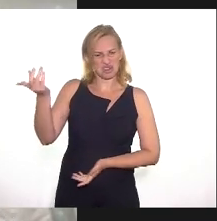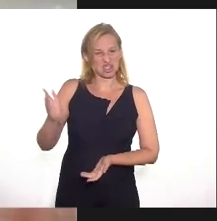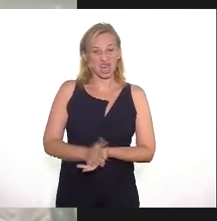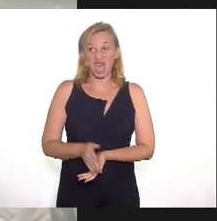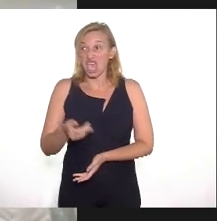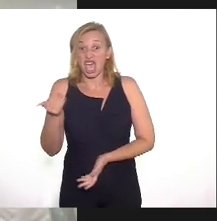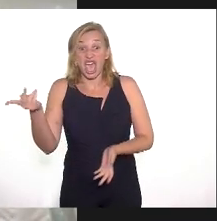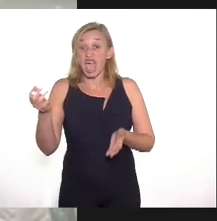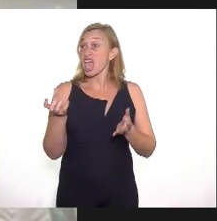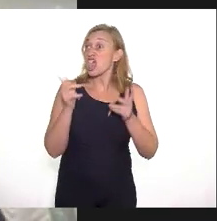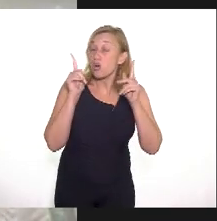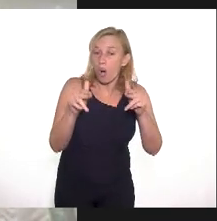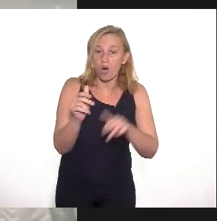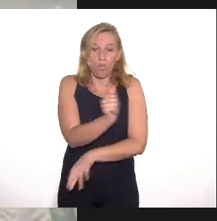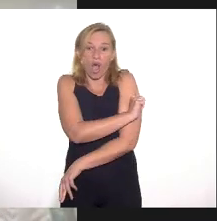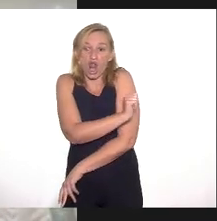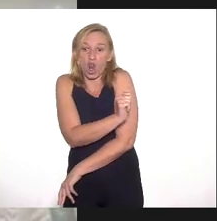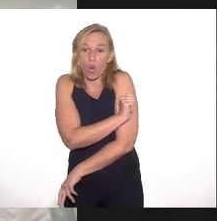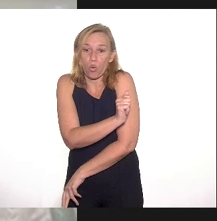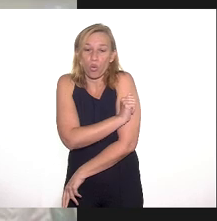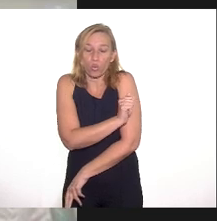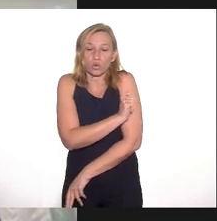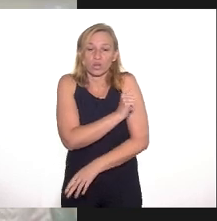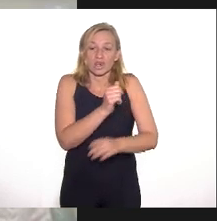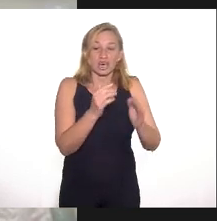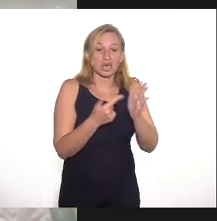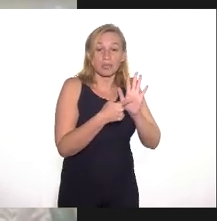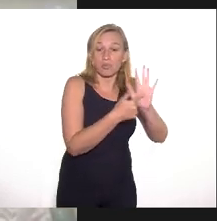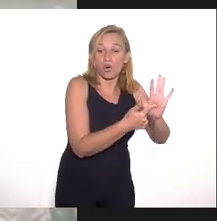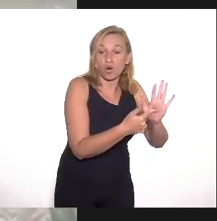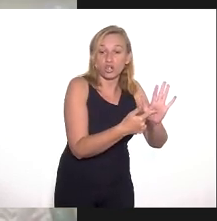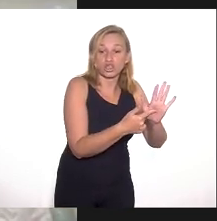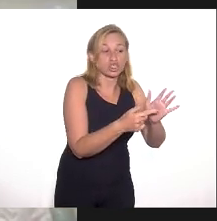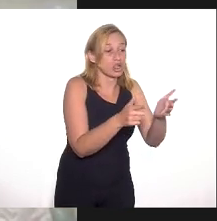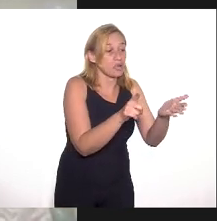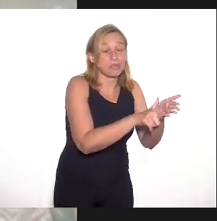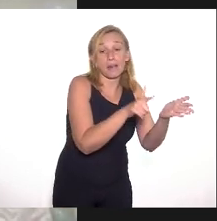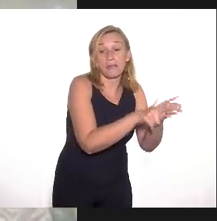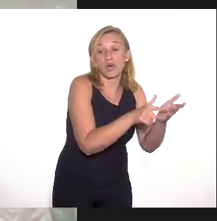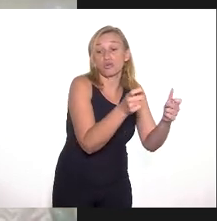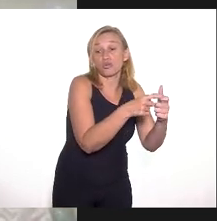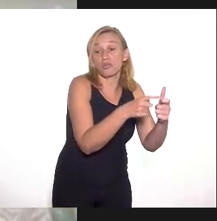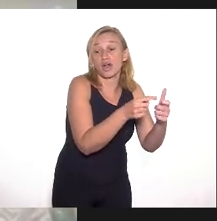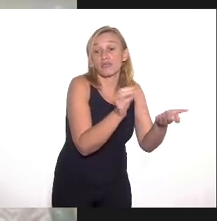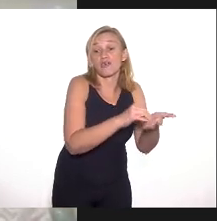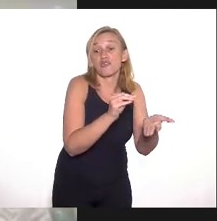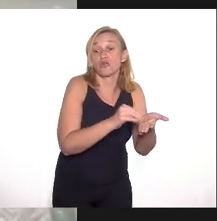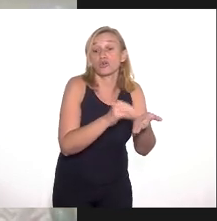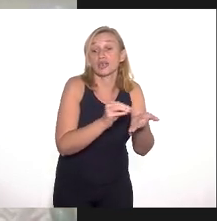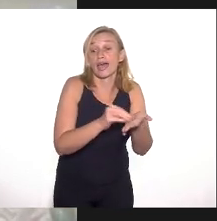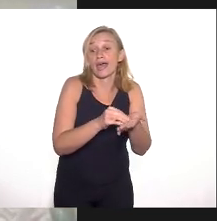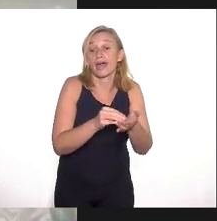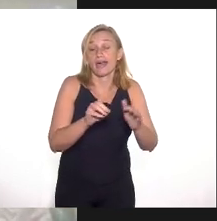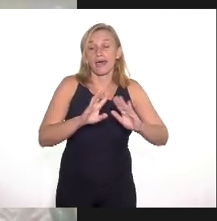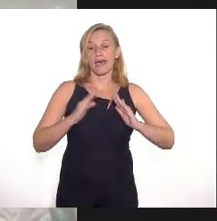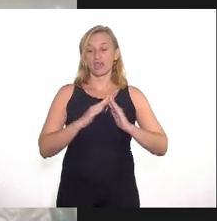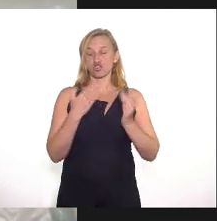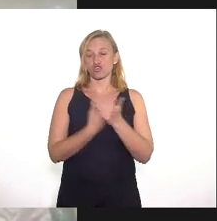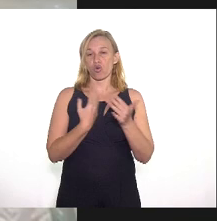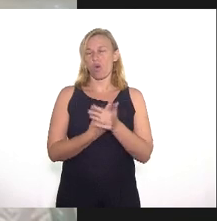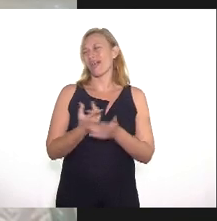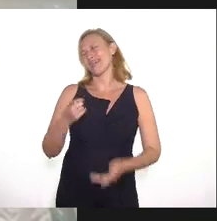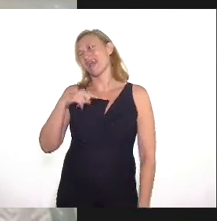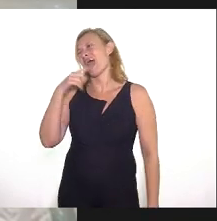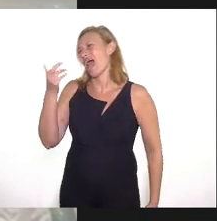para faltar aula, que apresenta o atestado para faltar ao trabalho. Me parece mais uma conversinha para boi dormir e dizendo que